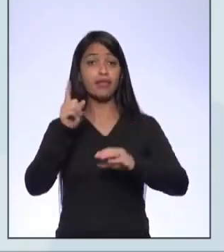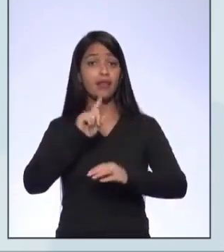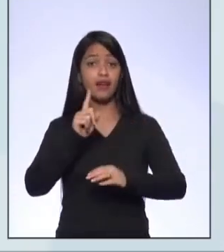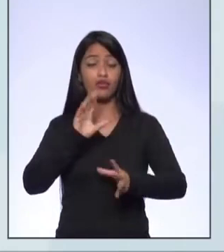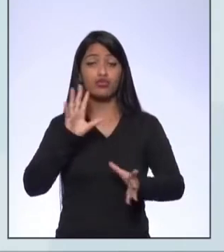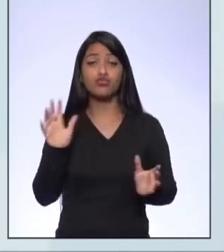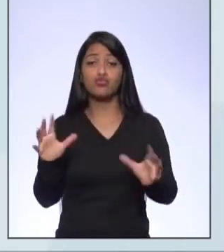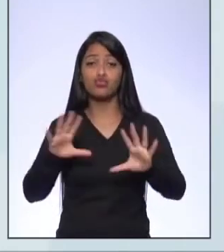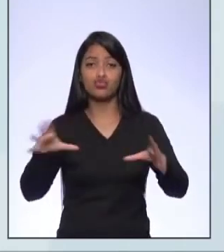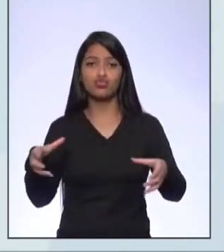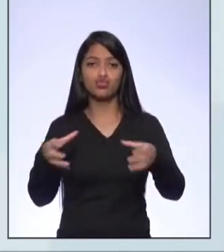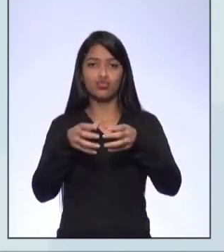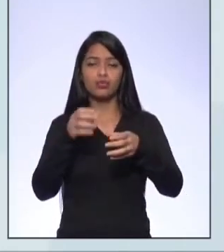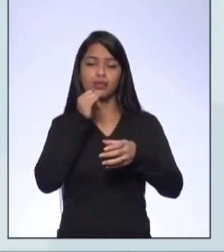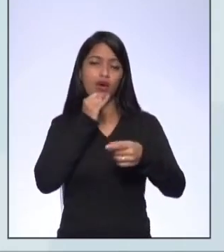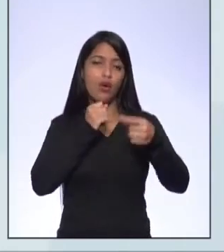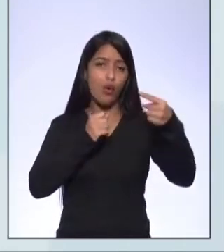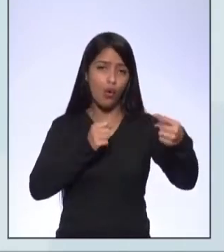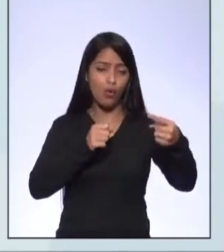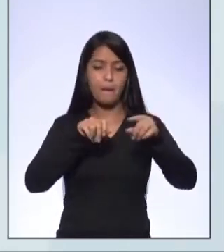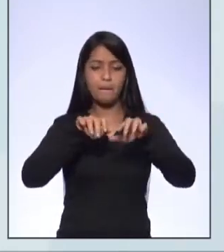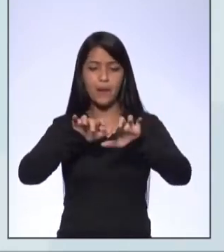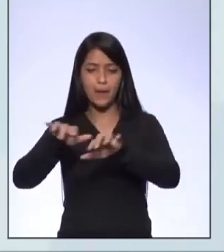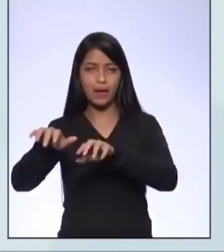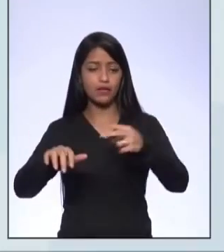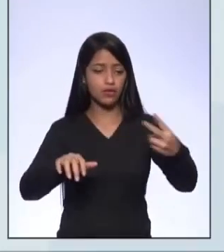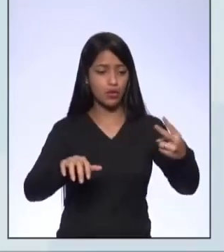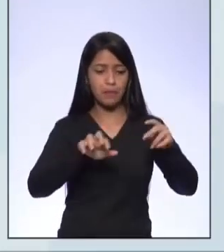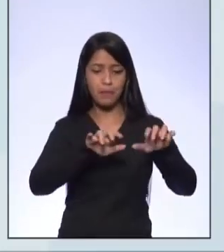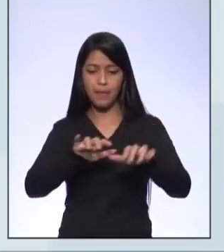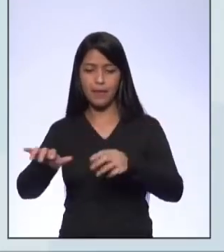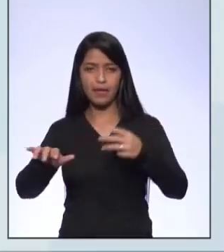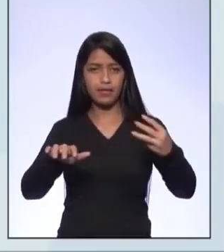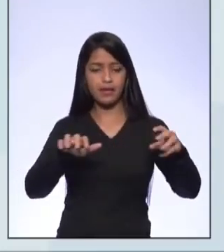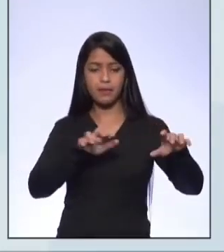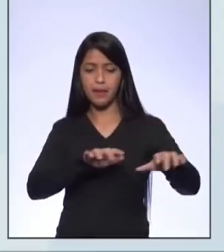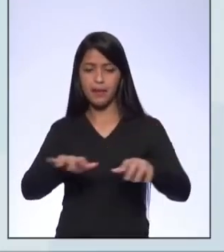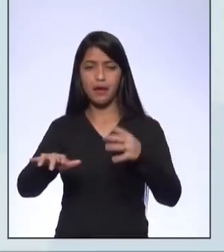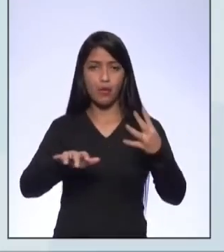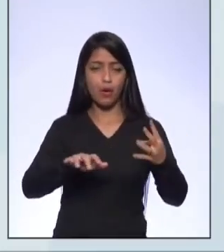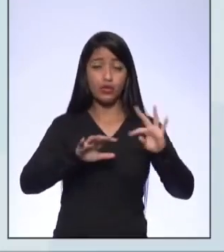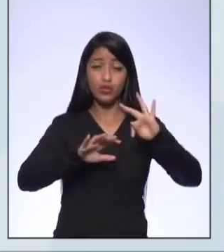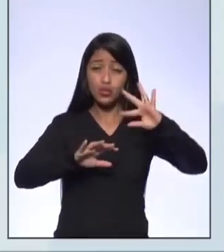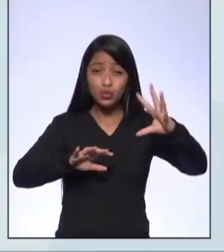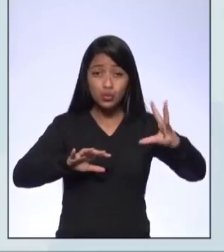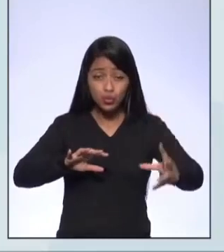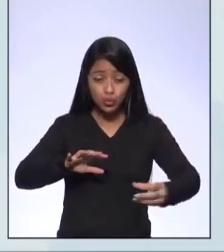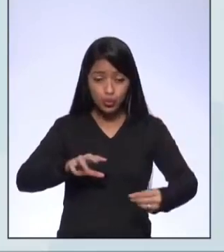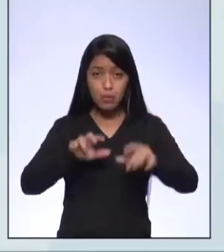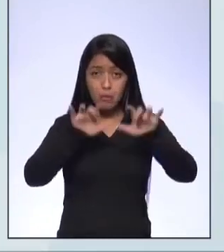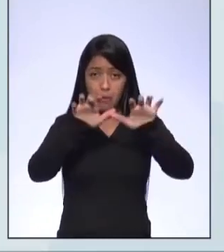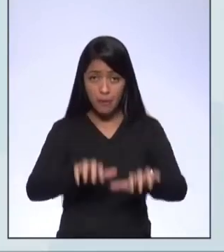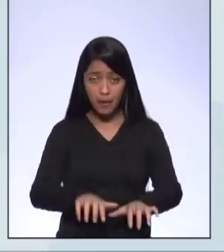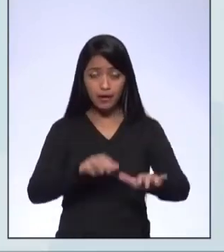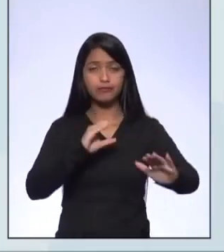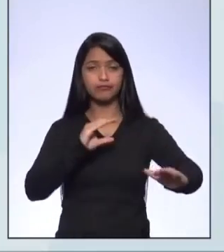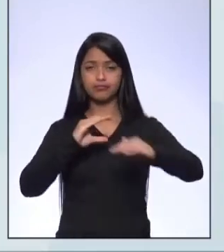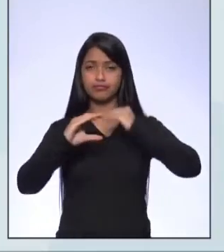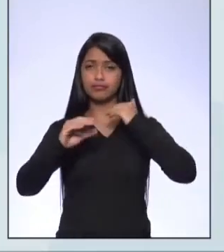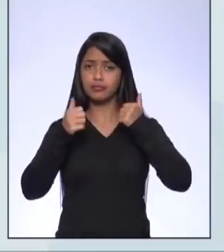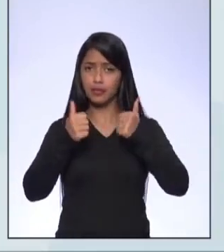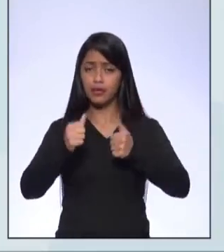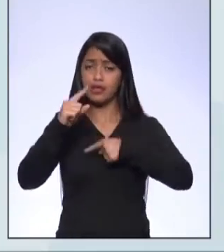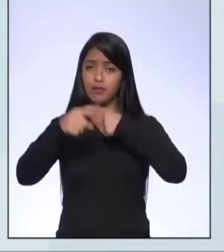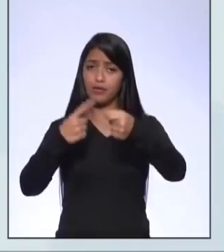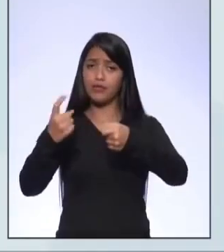que é, 2, o que é, 3, e envia todas de uma vez, para vocês não ficarem sem mensagens, e aí daqui a um minutinho a gente já volta vendo as respostas de